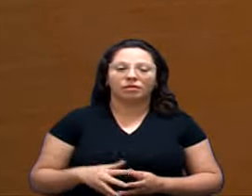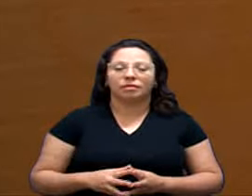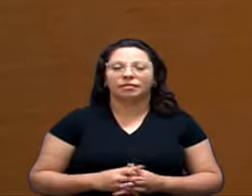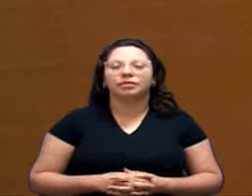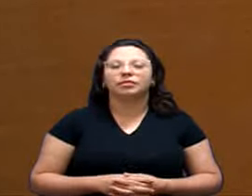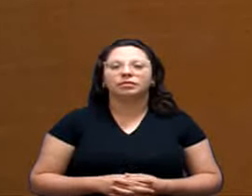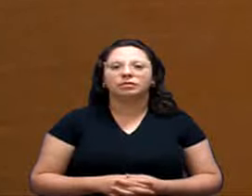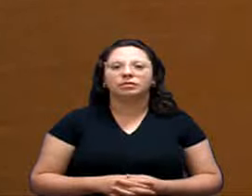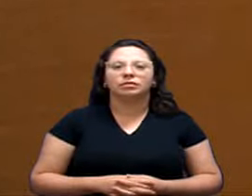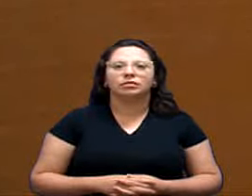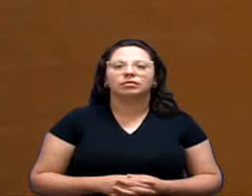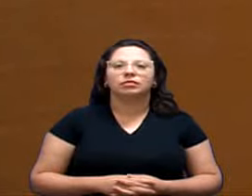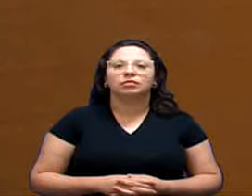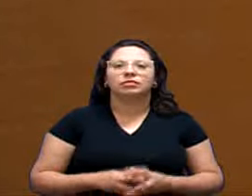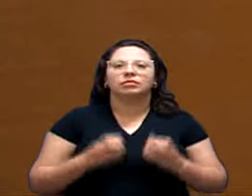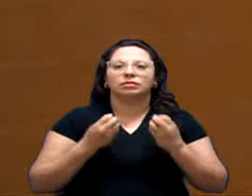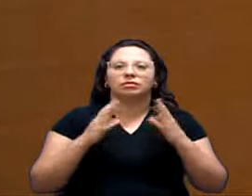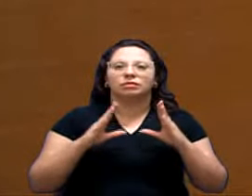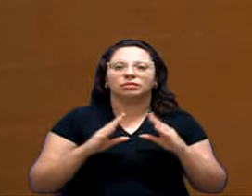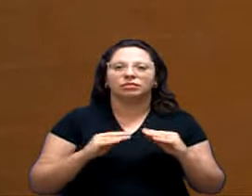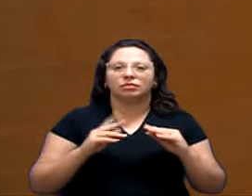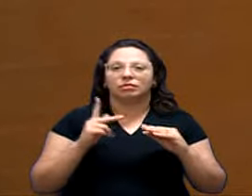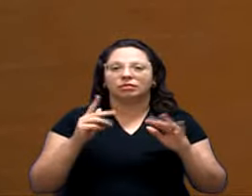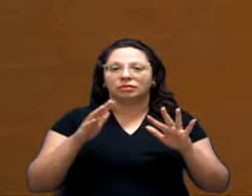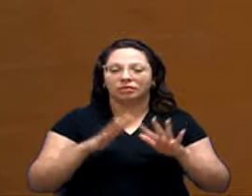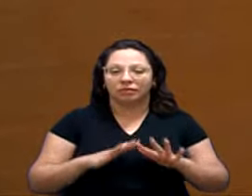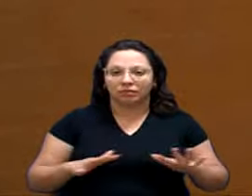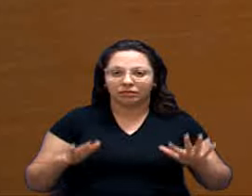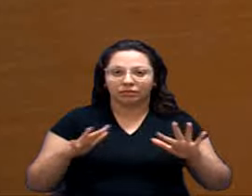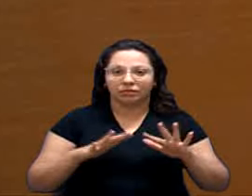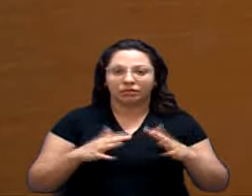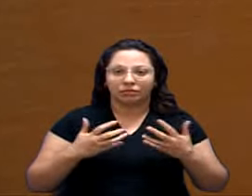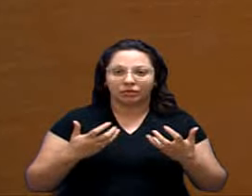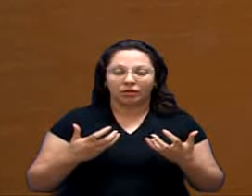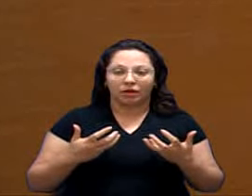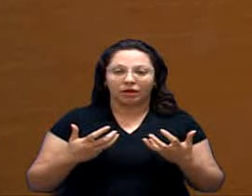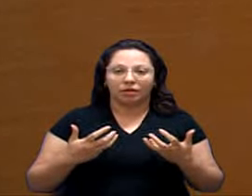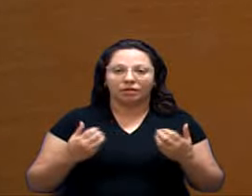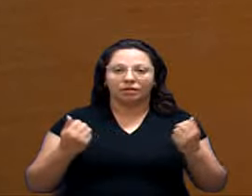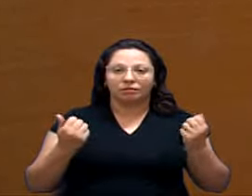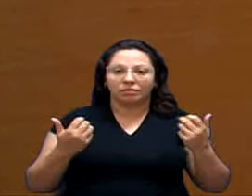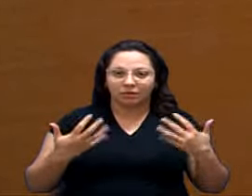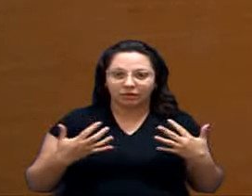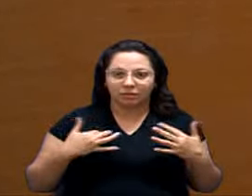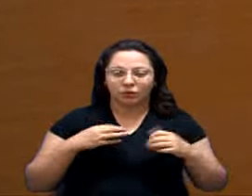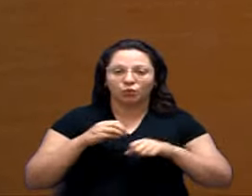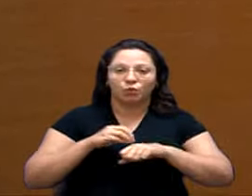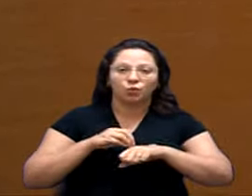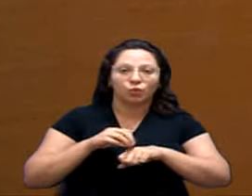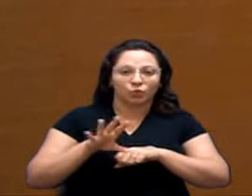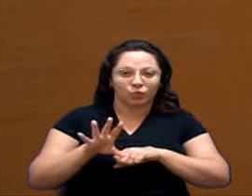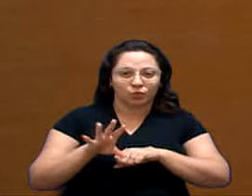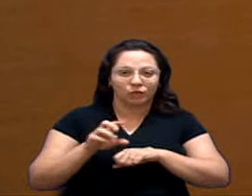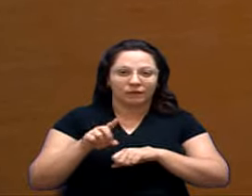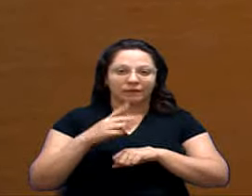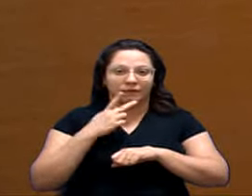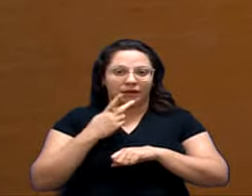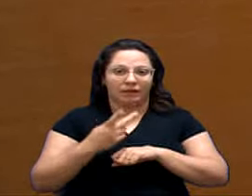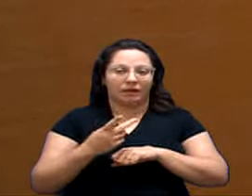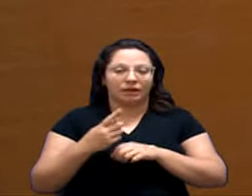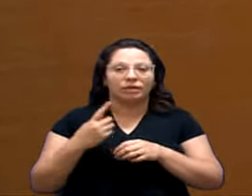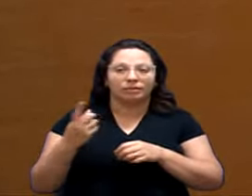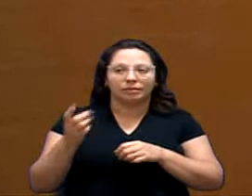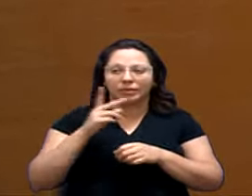favor Boa noite a todos eh eu gostaria de deixar aqui como sugestão como foi citado por um